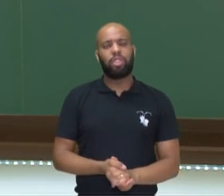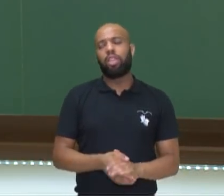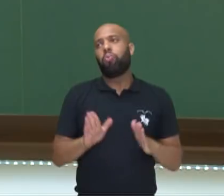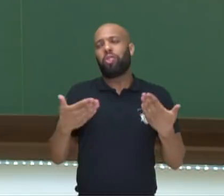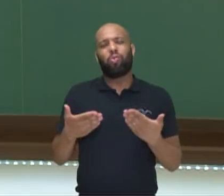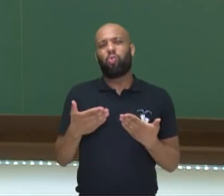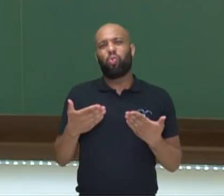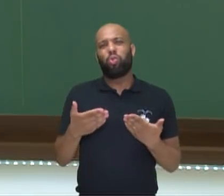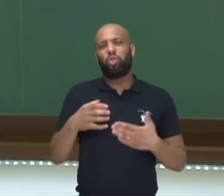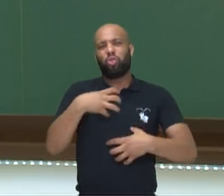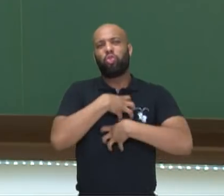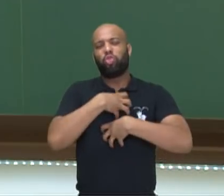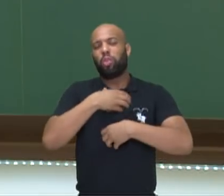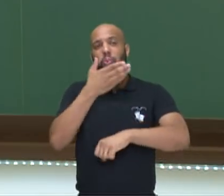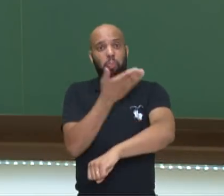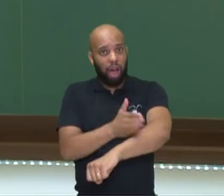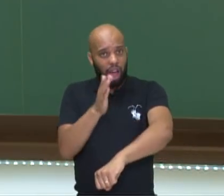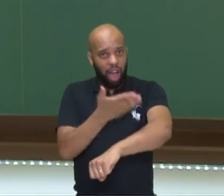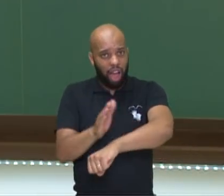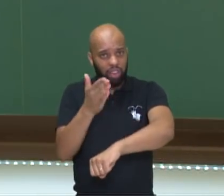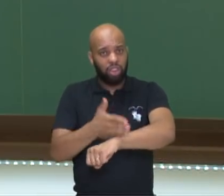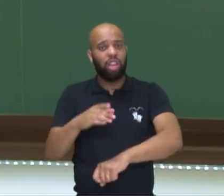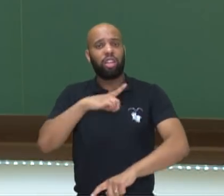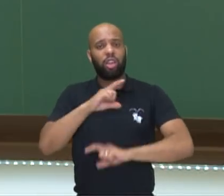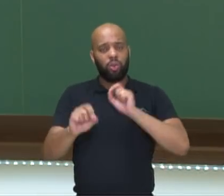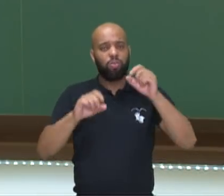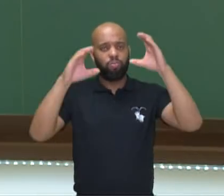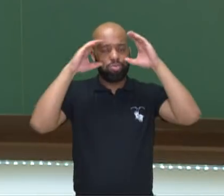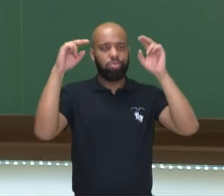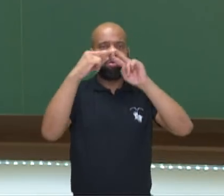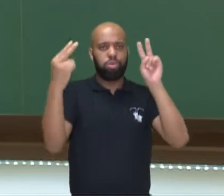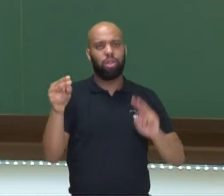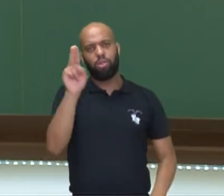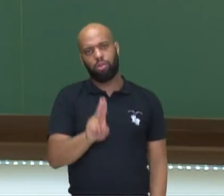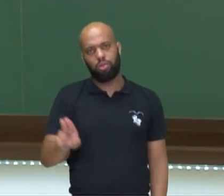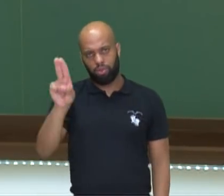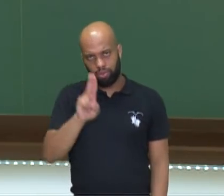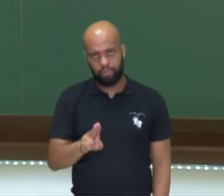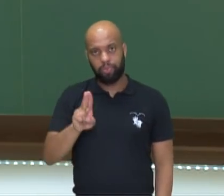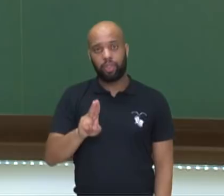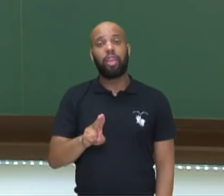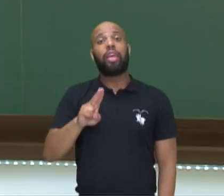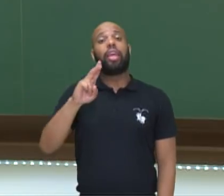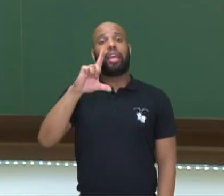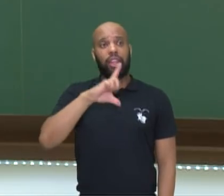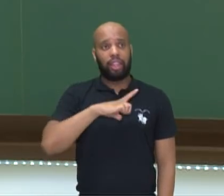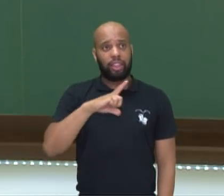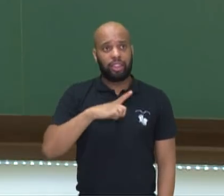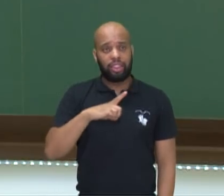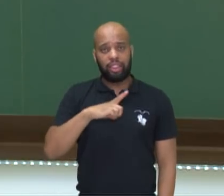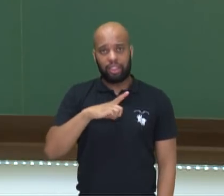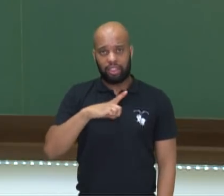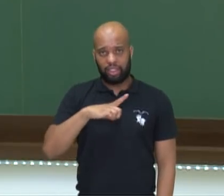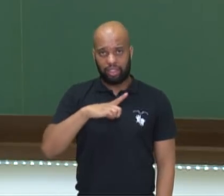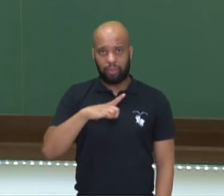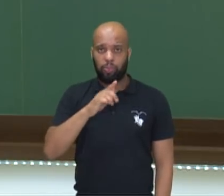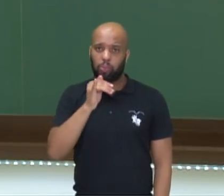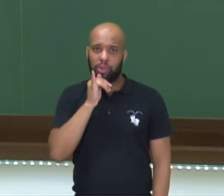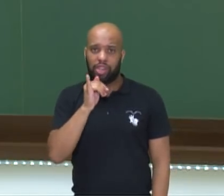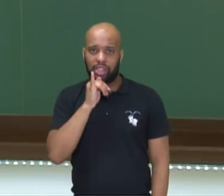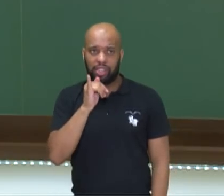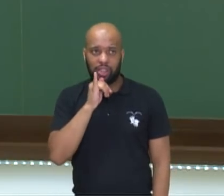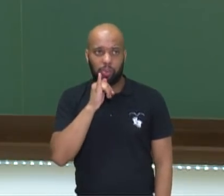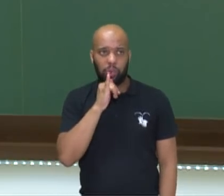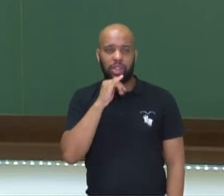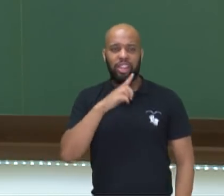praticamente, vamos dizer assim, né, de forma prática, através da realidade virtual. Especialmente quando se trata de